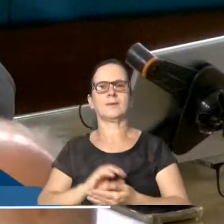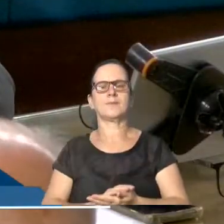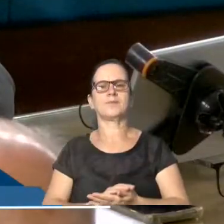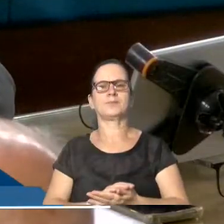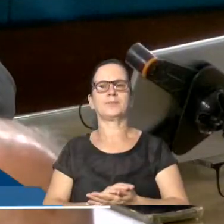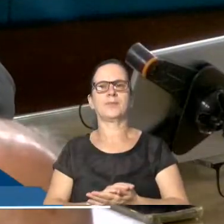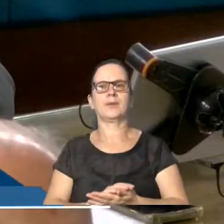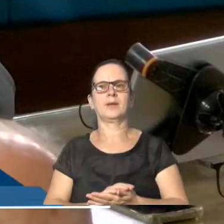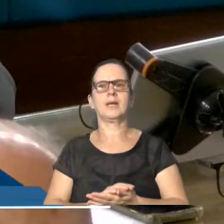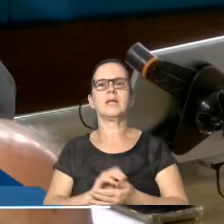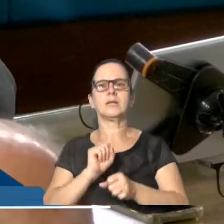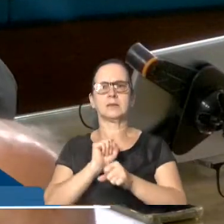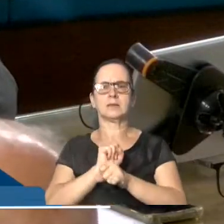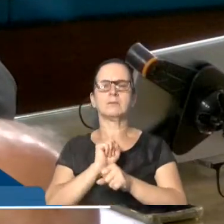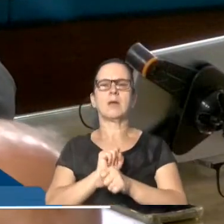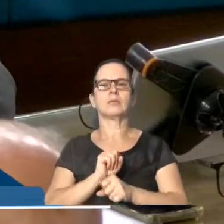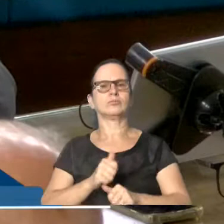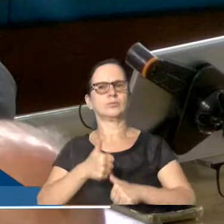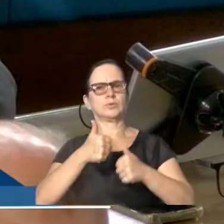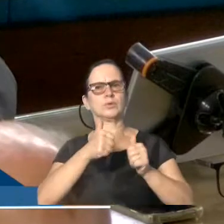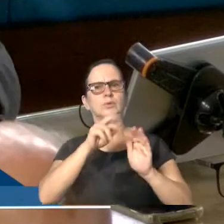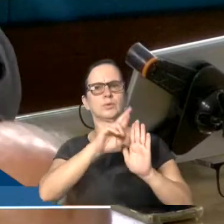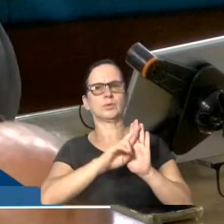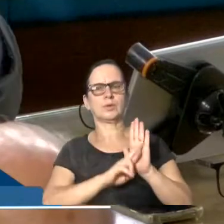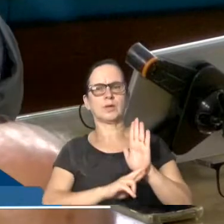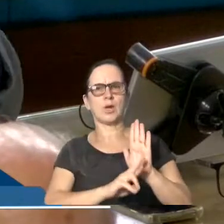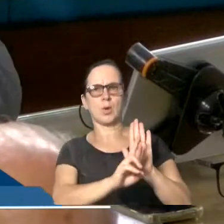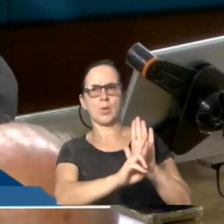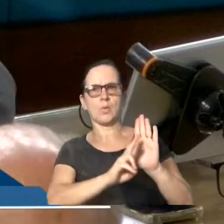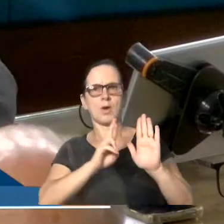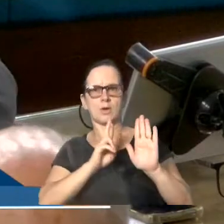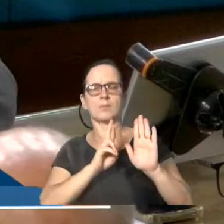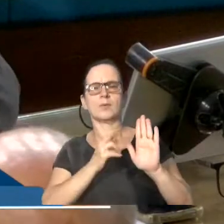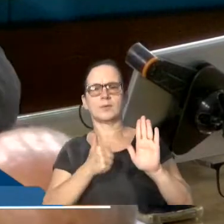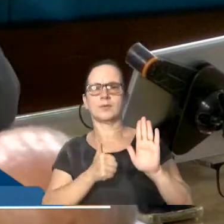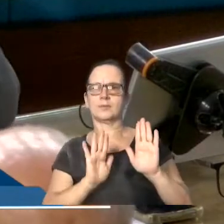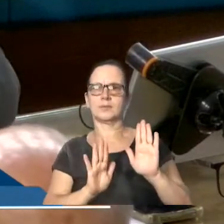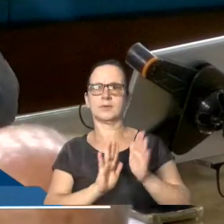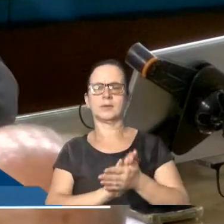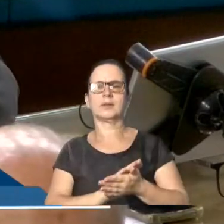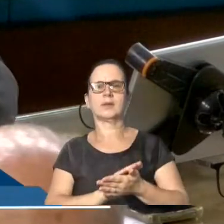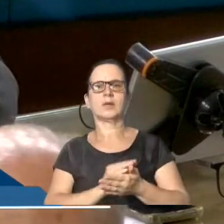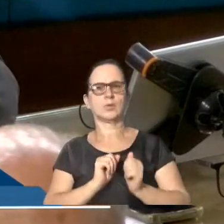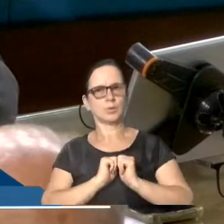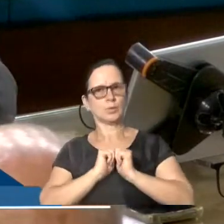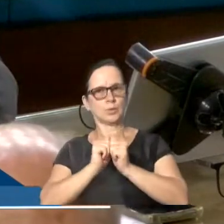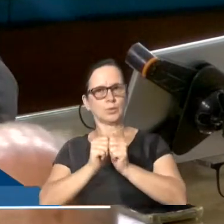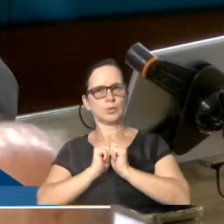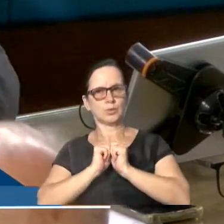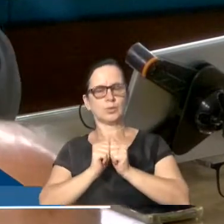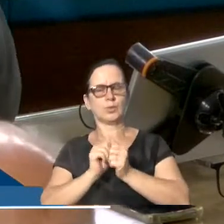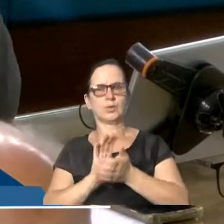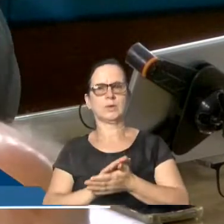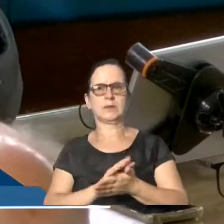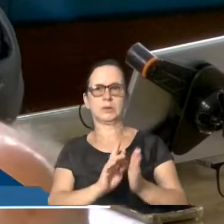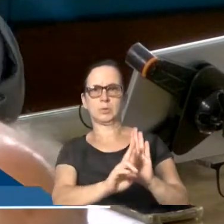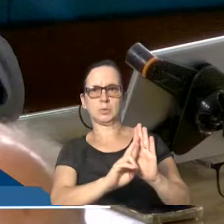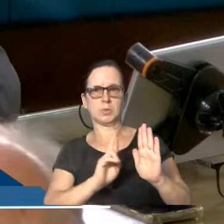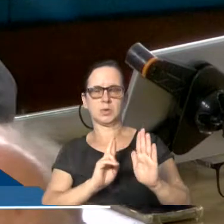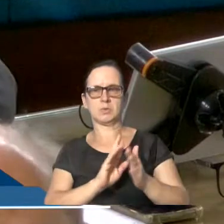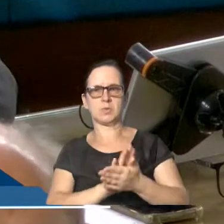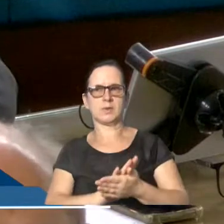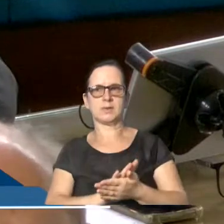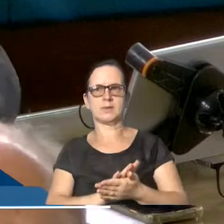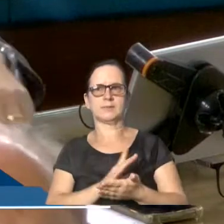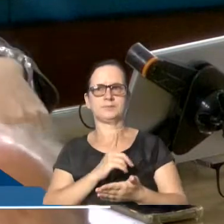Então, vereador, espero que você tenha êxito, que ao menos tenha uma resposta do requerimento. Porque com este vereador, dificilmente sequer a resposta vem